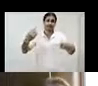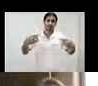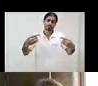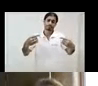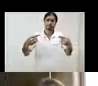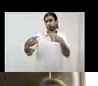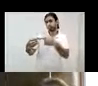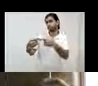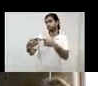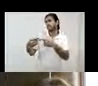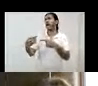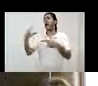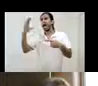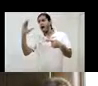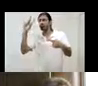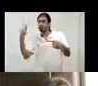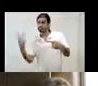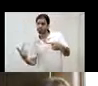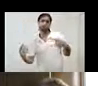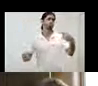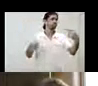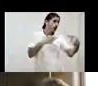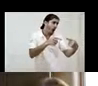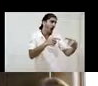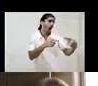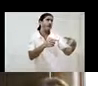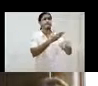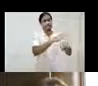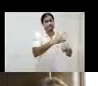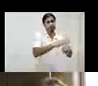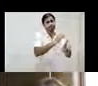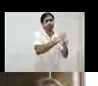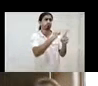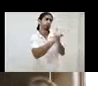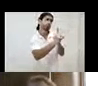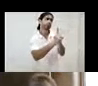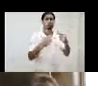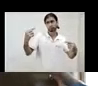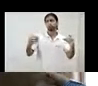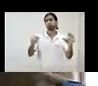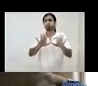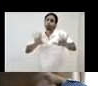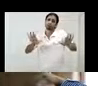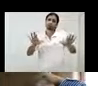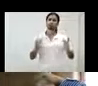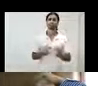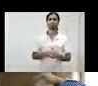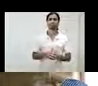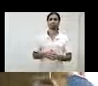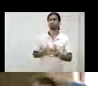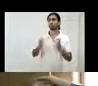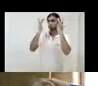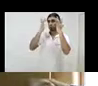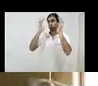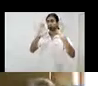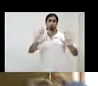achar que é uma práctica social. Eu, por que a educação não como